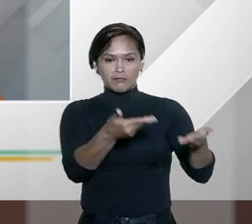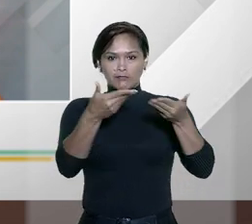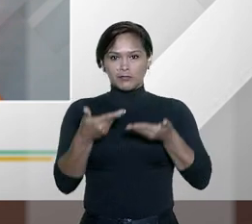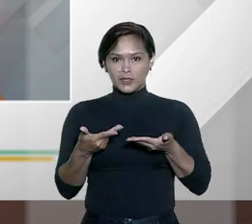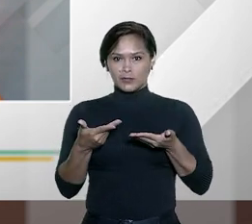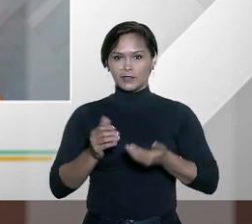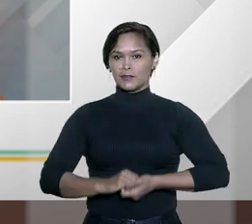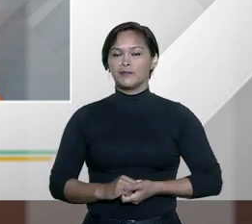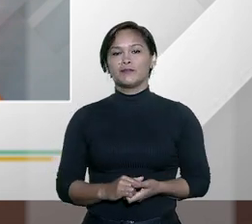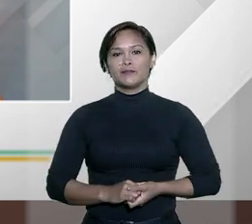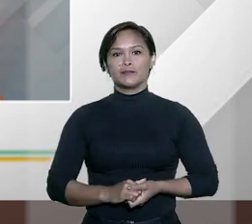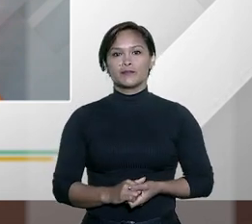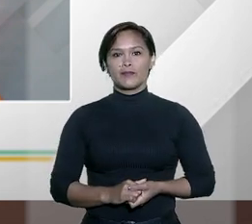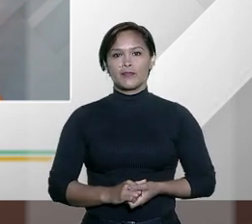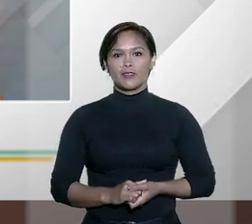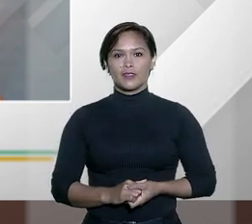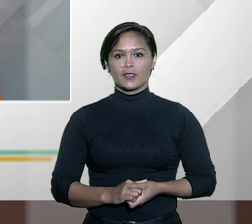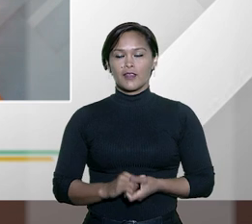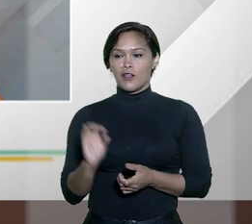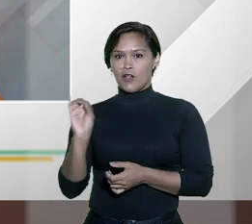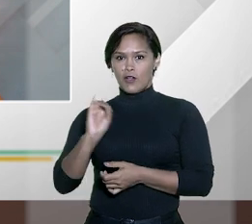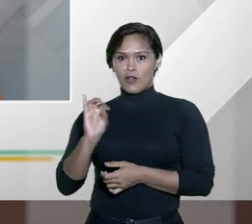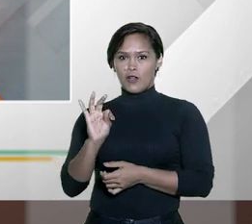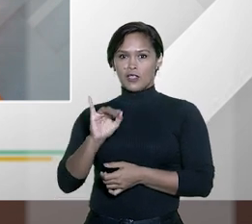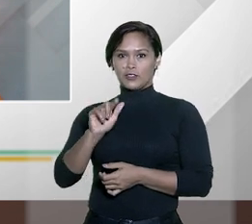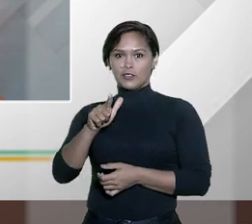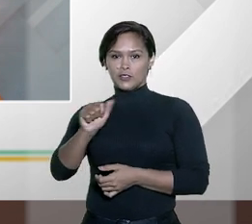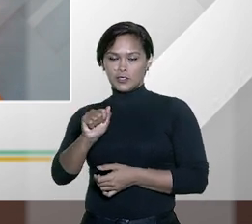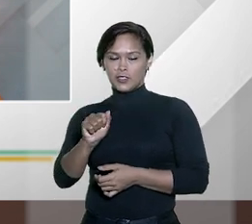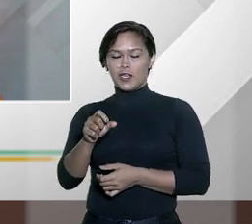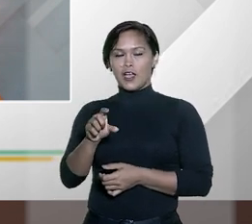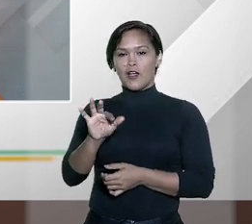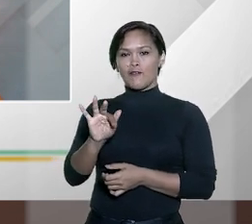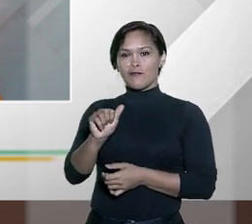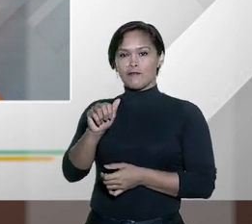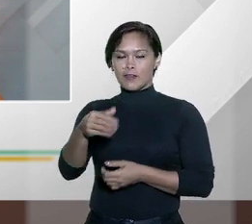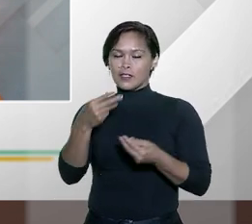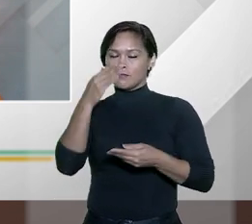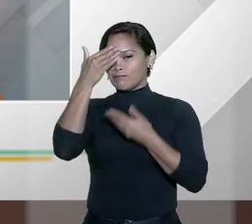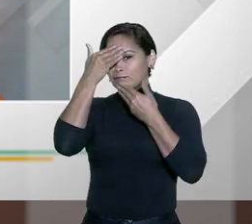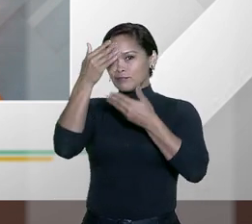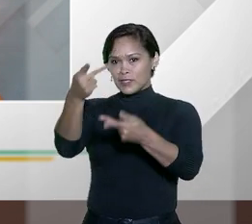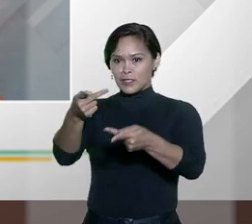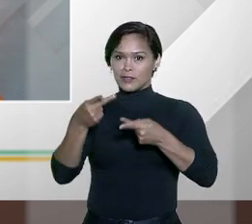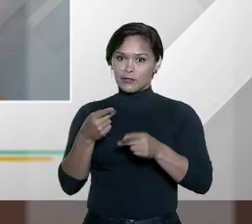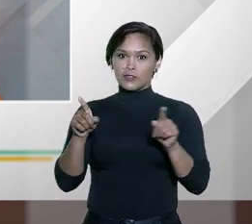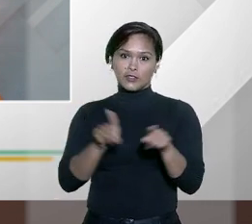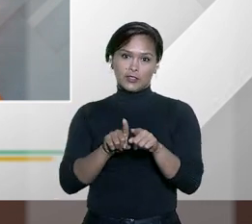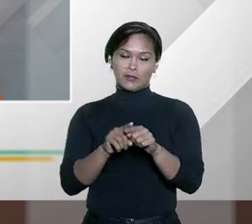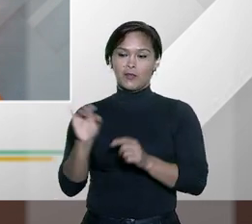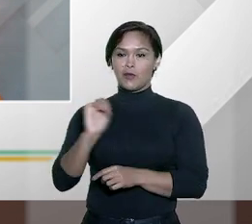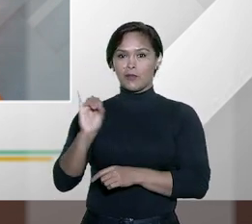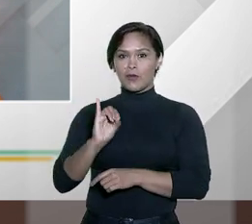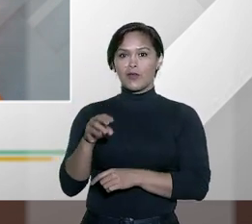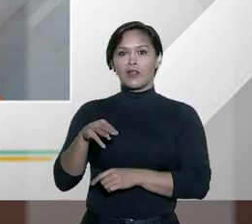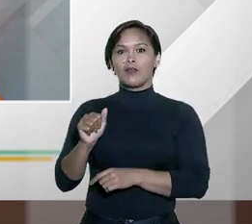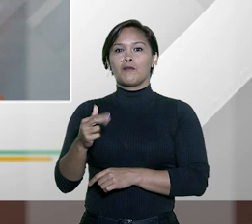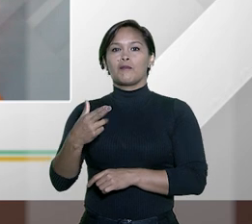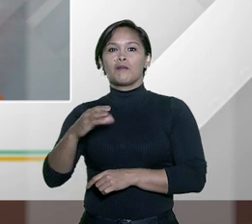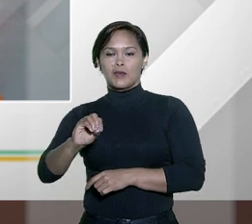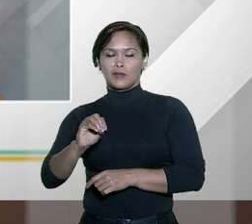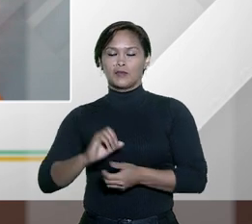muito bem-vindo. Olá, Thiago. Olá, Fátima. Obrigado pelo convite. E também dou meu olá ao Dr.